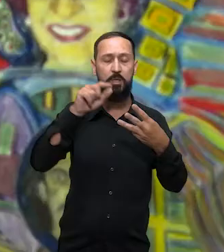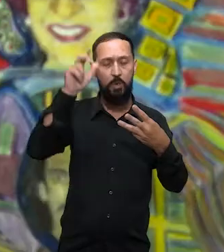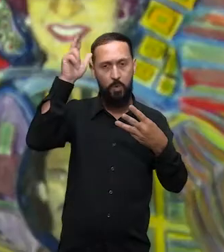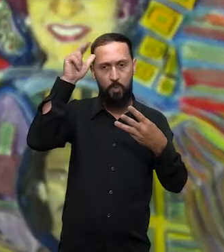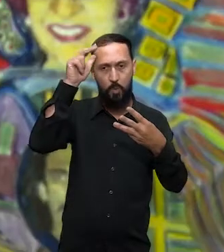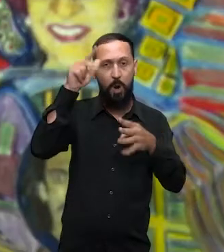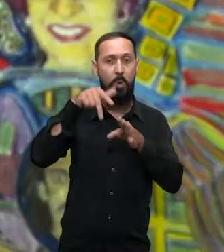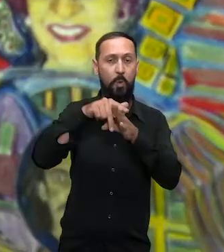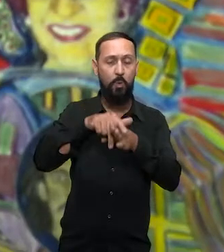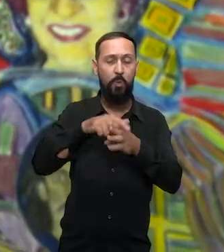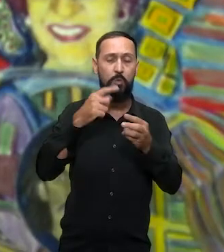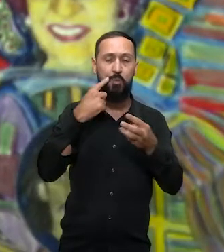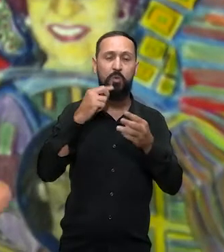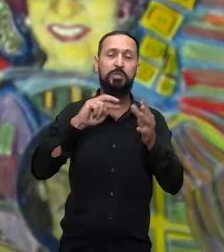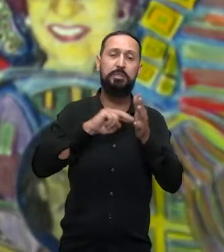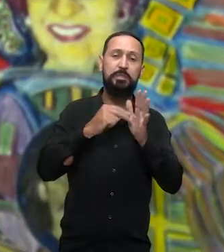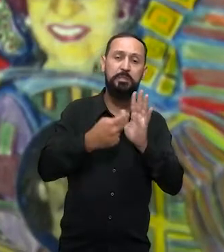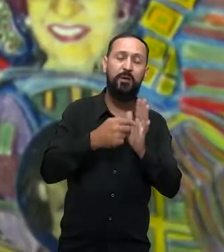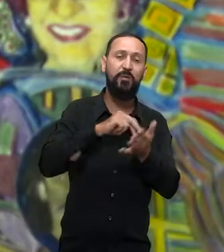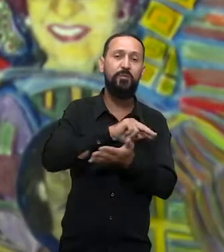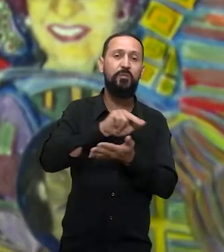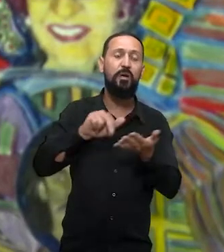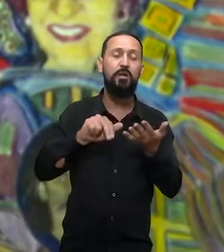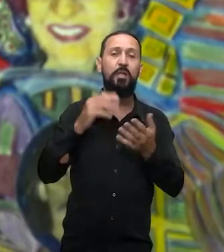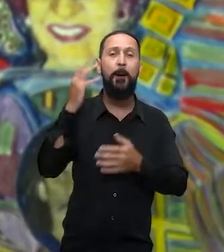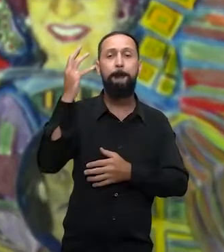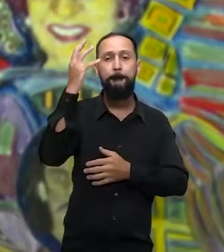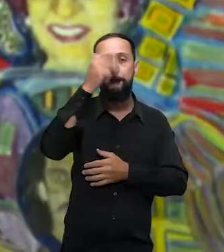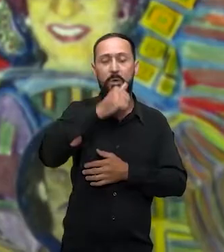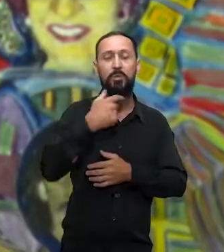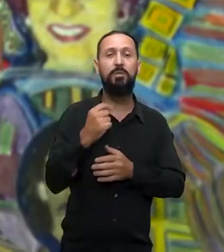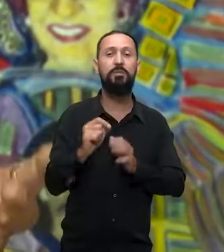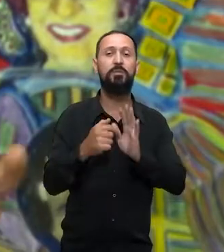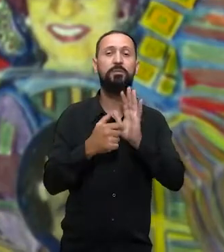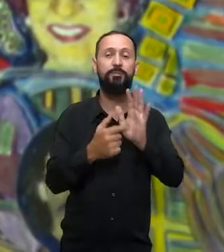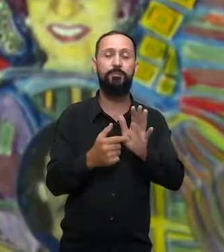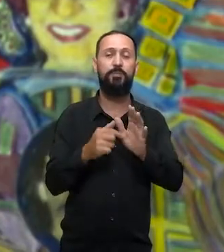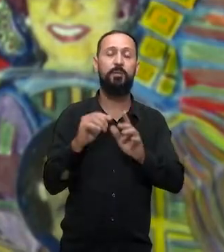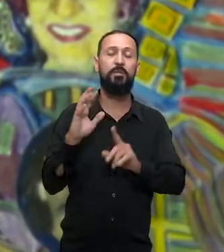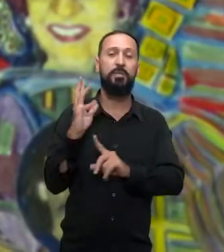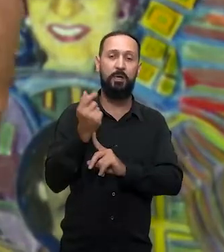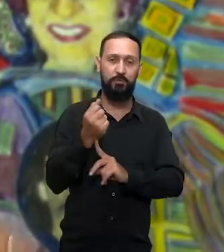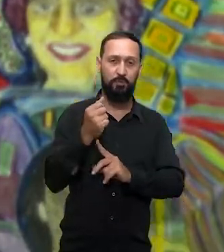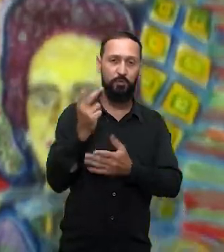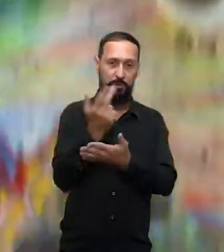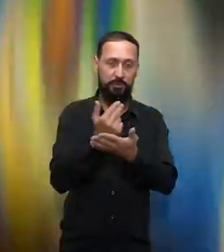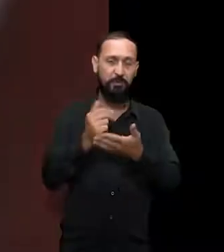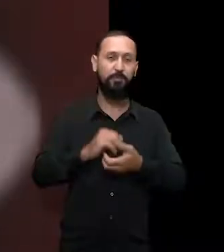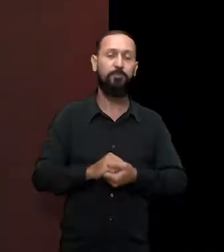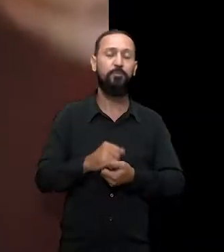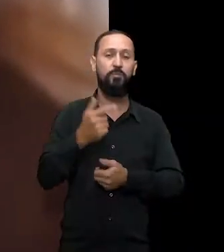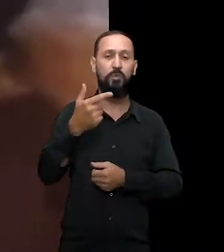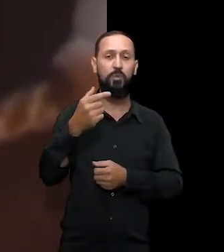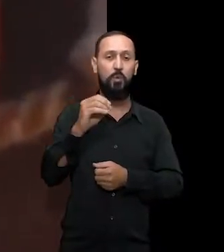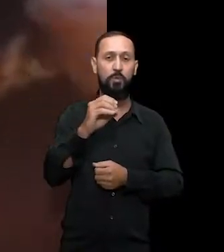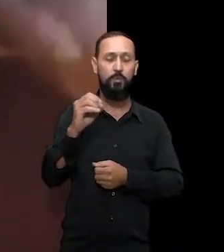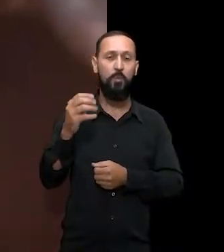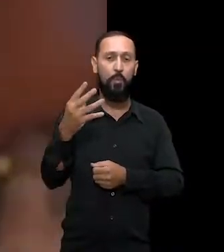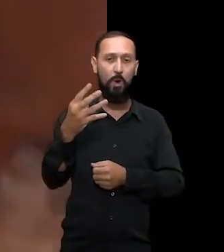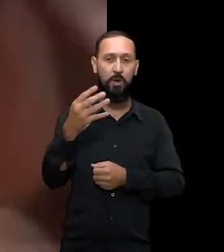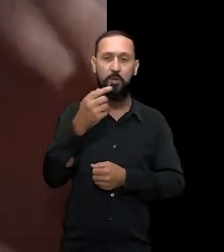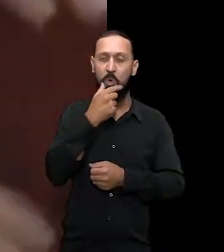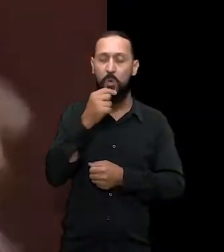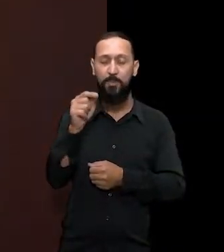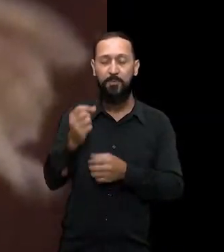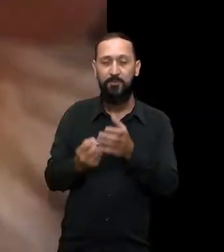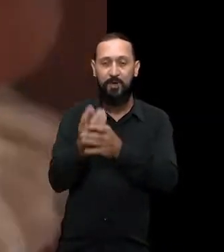Guaicuru. Da riqueza de significados e a beleza dessa arte de desenho. Em 2004, o